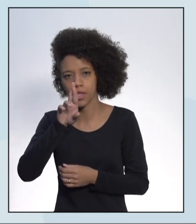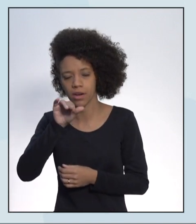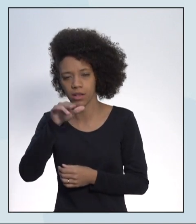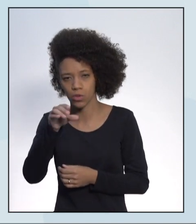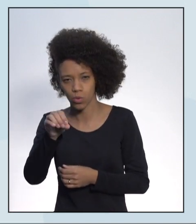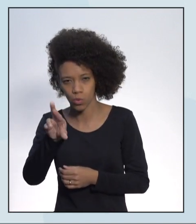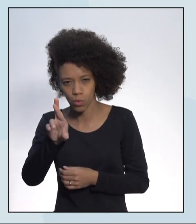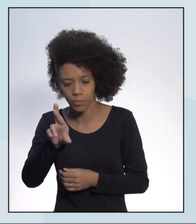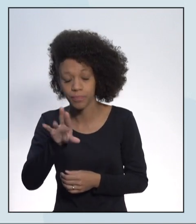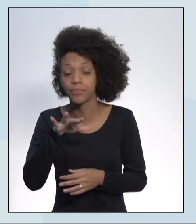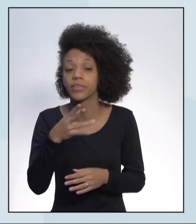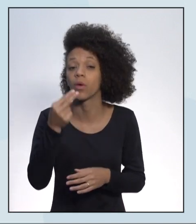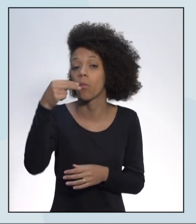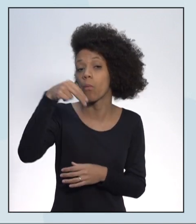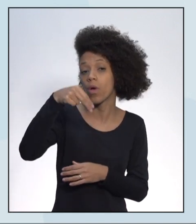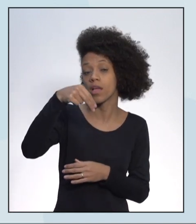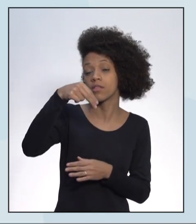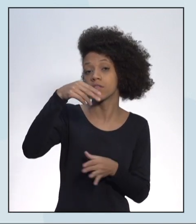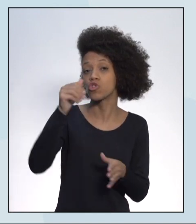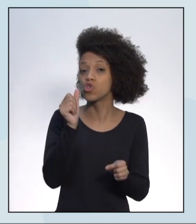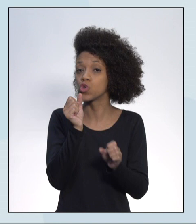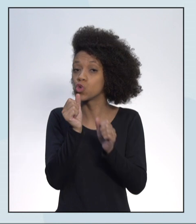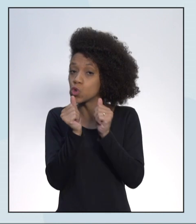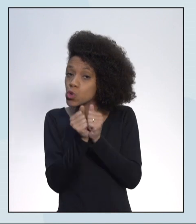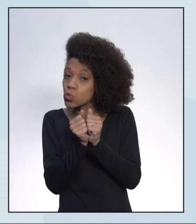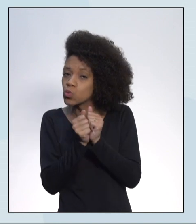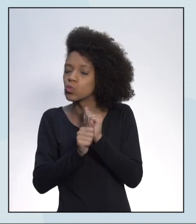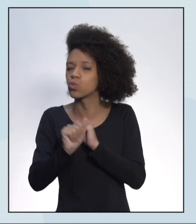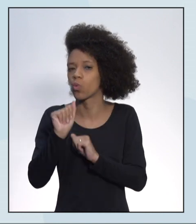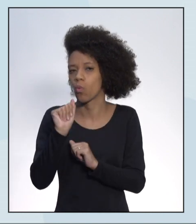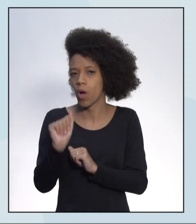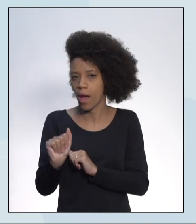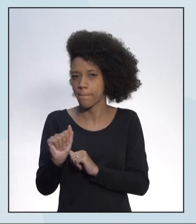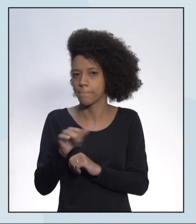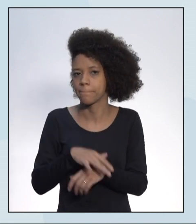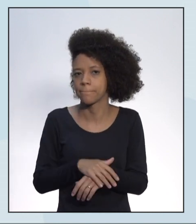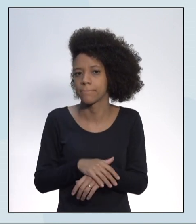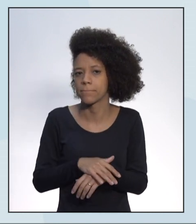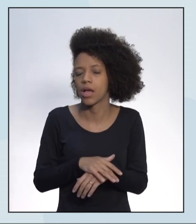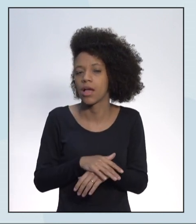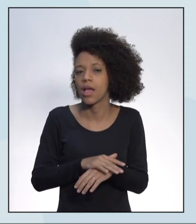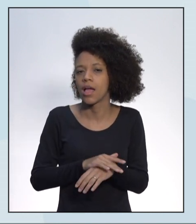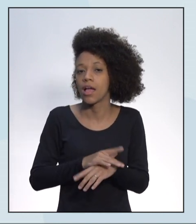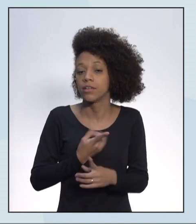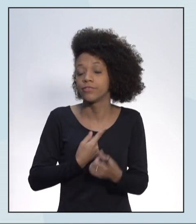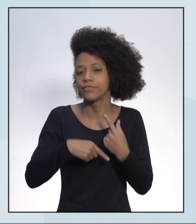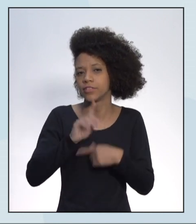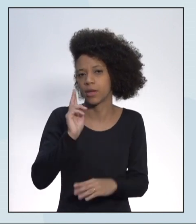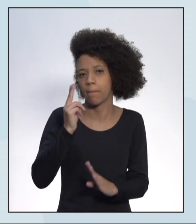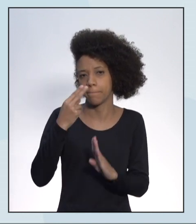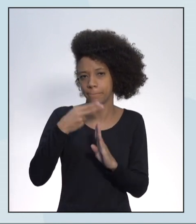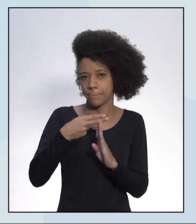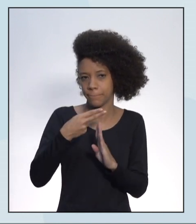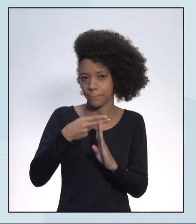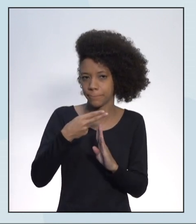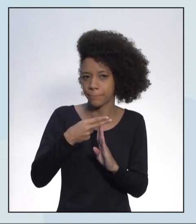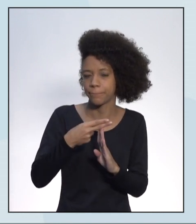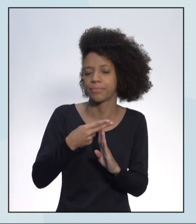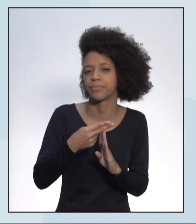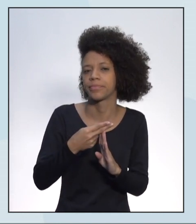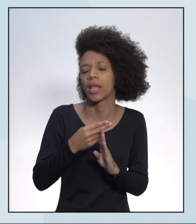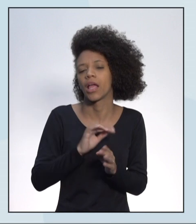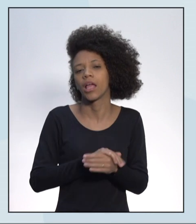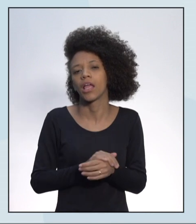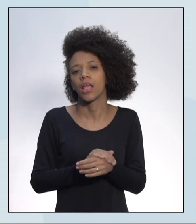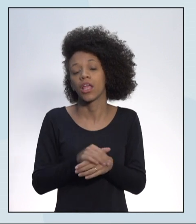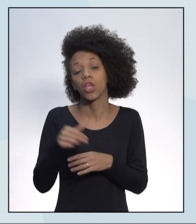m, ele vai junto com o a. Ele vira a potência do a, Ele vira a potência do a. E o n, ele